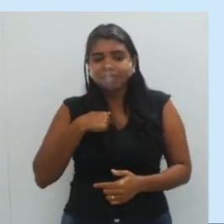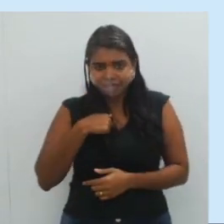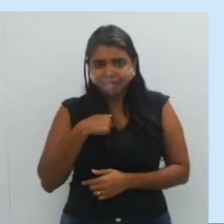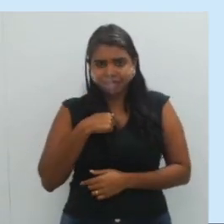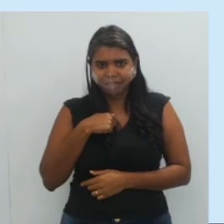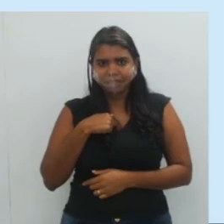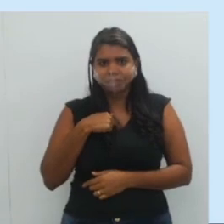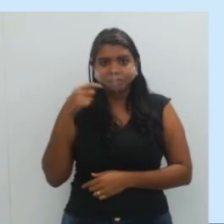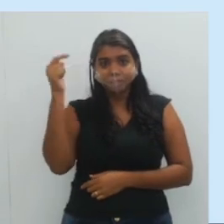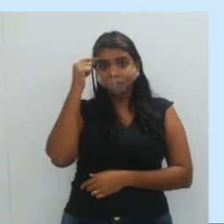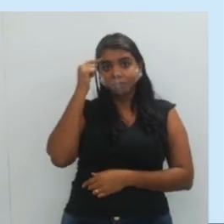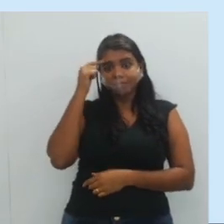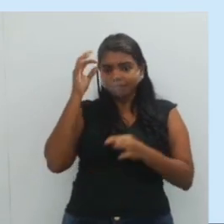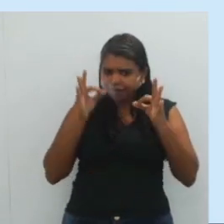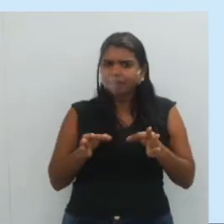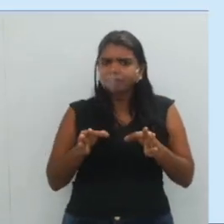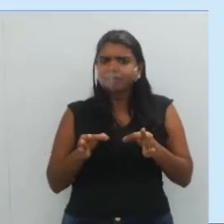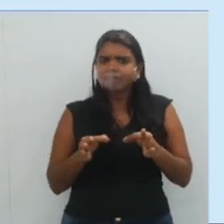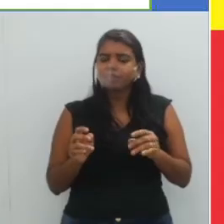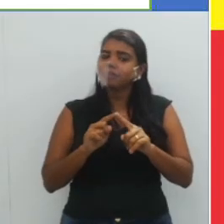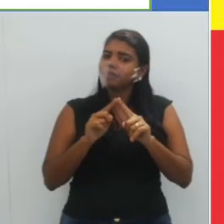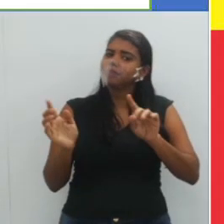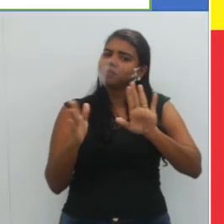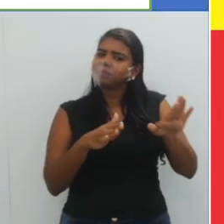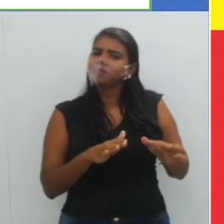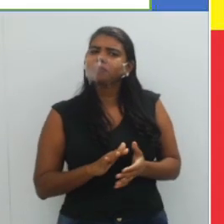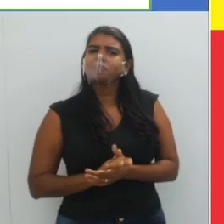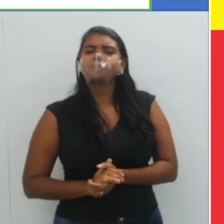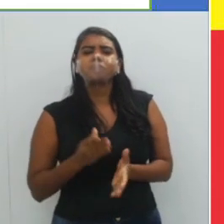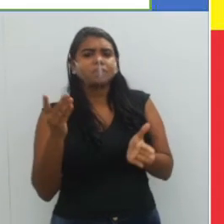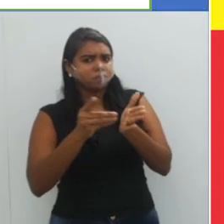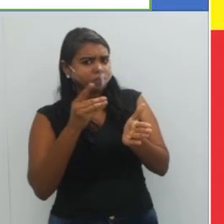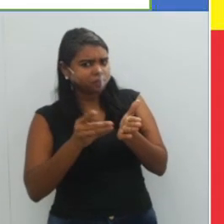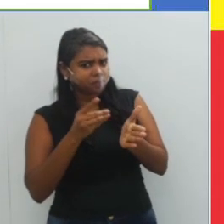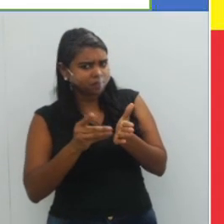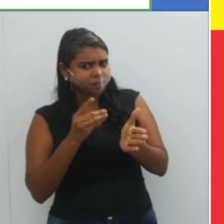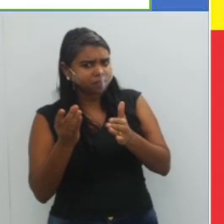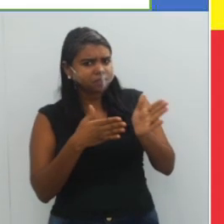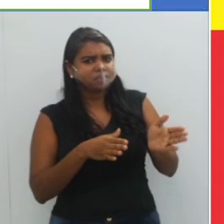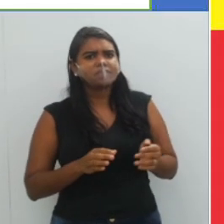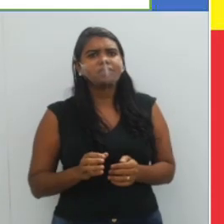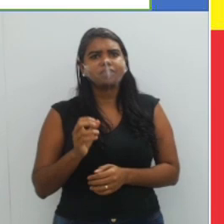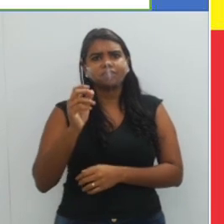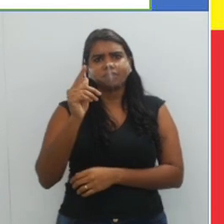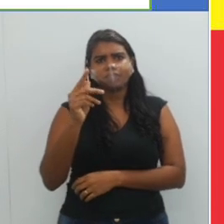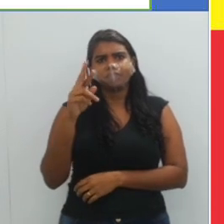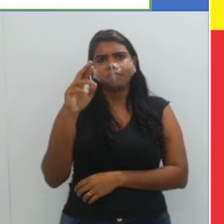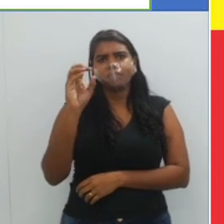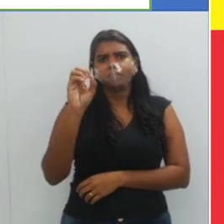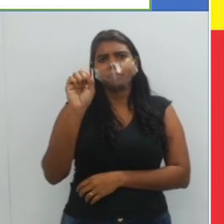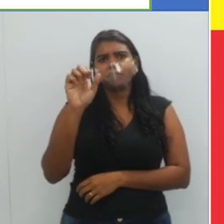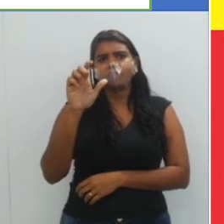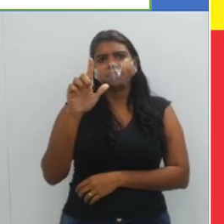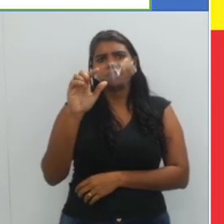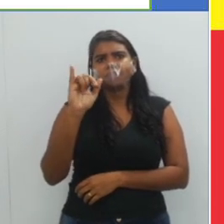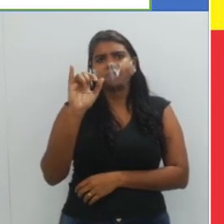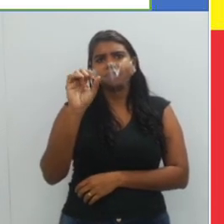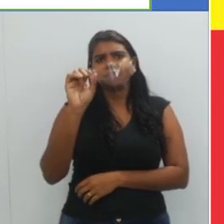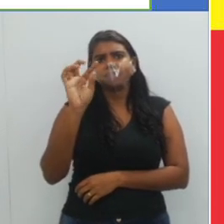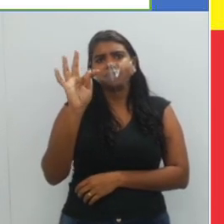de vista é o verdadeiro e é o certo. Mas veja só, segundo o dicionário Aurélio, o proselitismo vem do